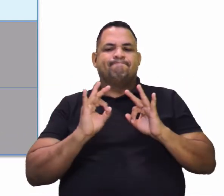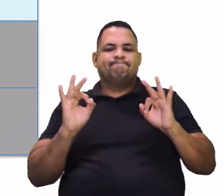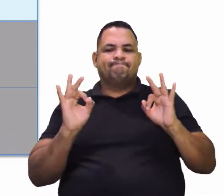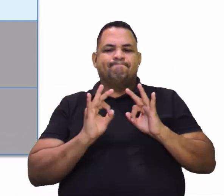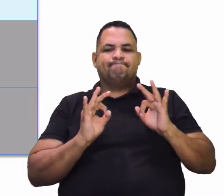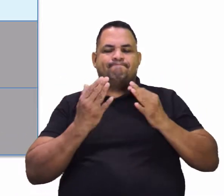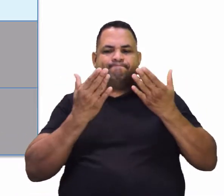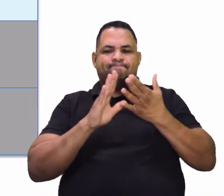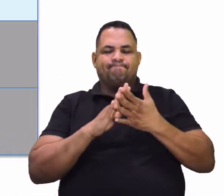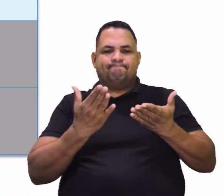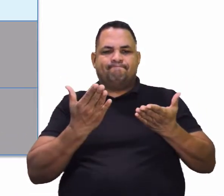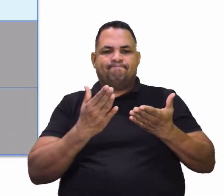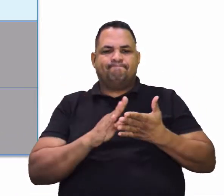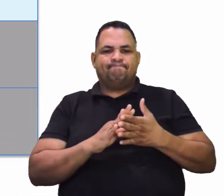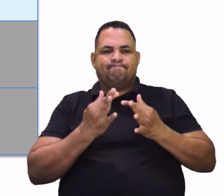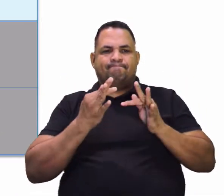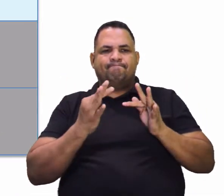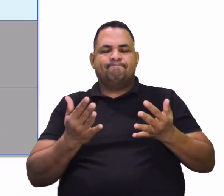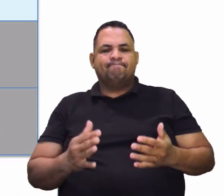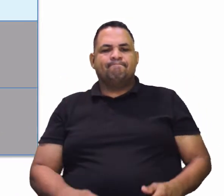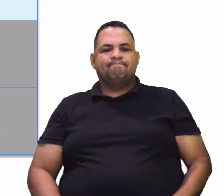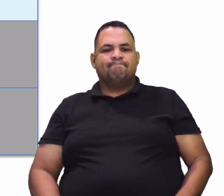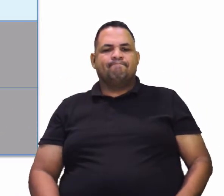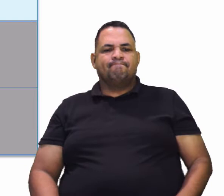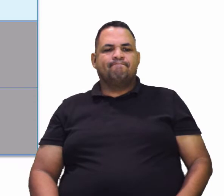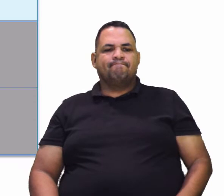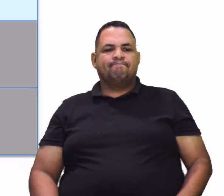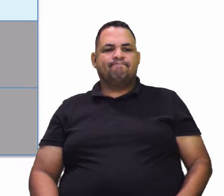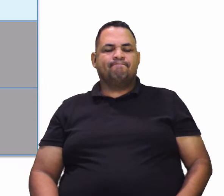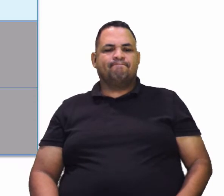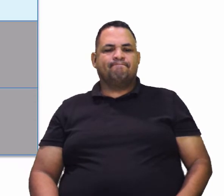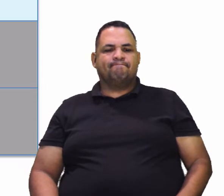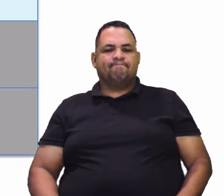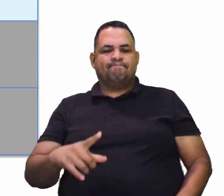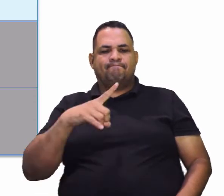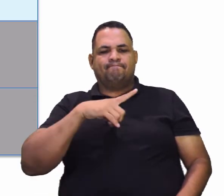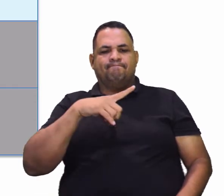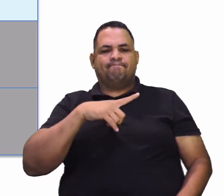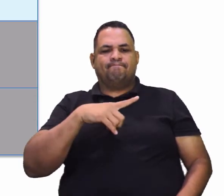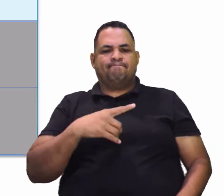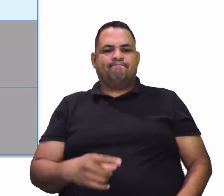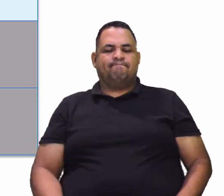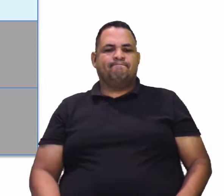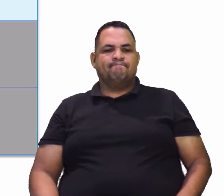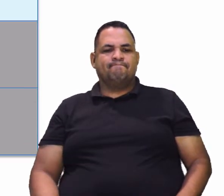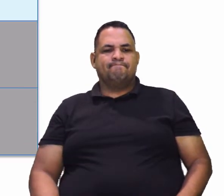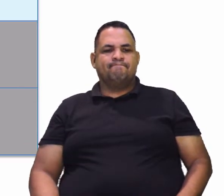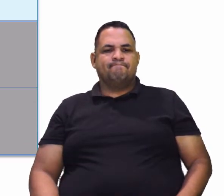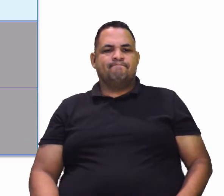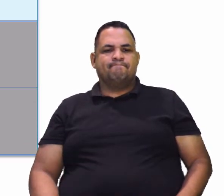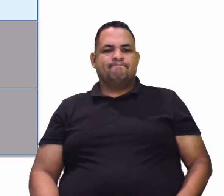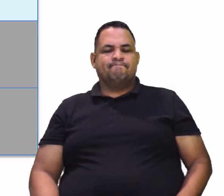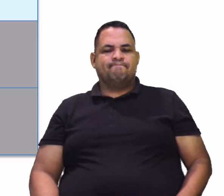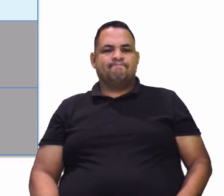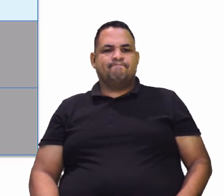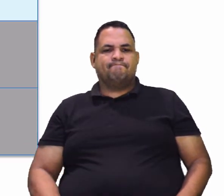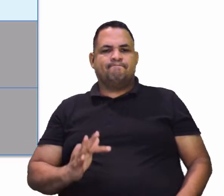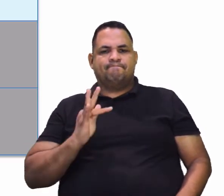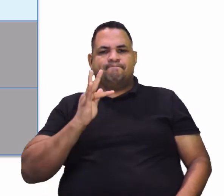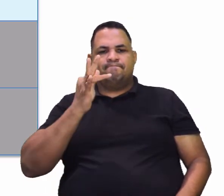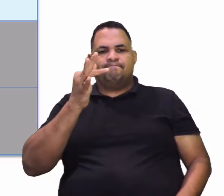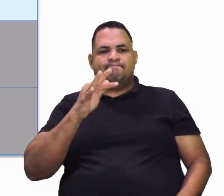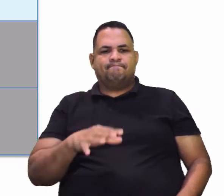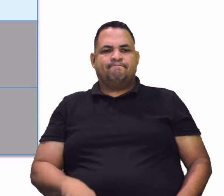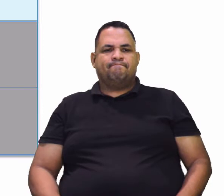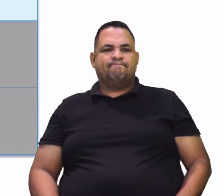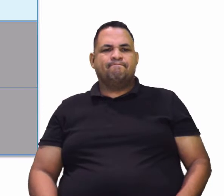isso. Perfeito, é simplesmente perfeito. Então, nós temos lá o futuro com will,